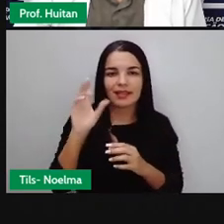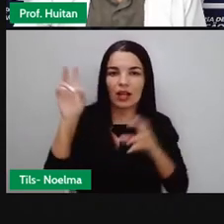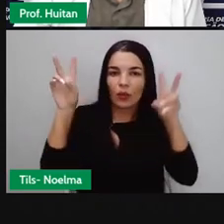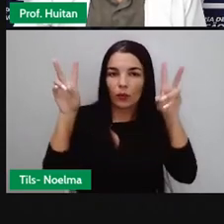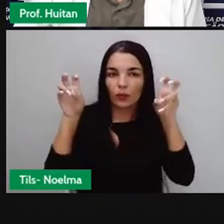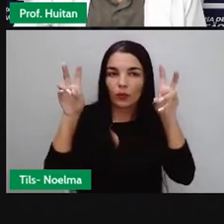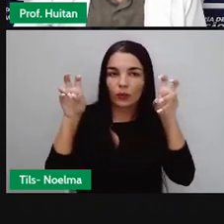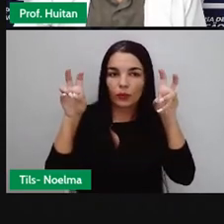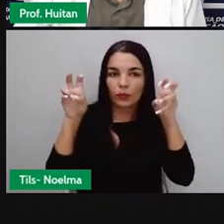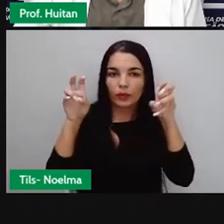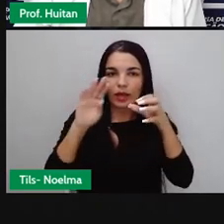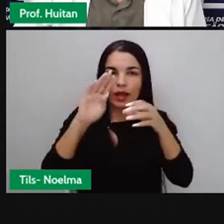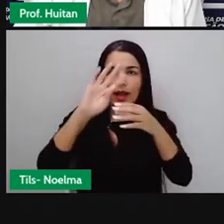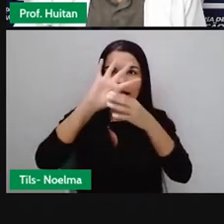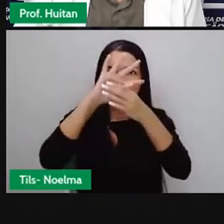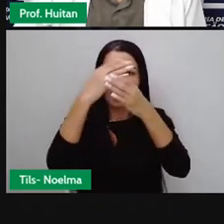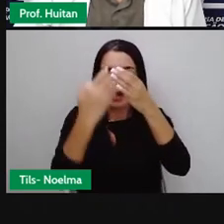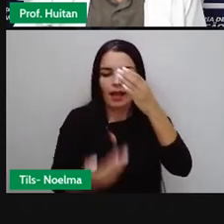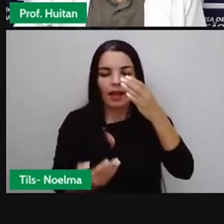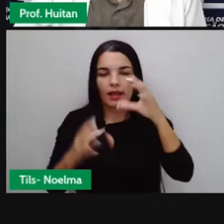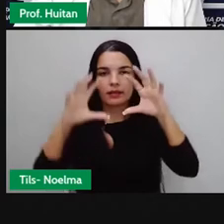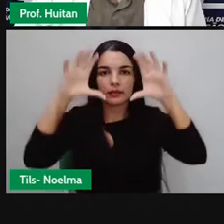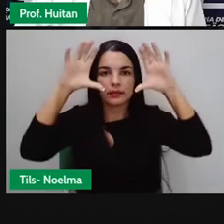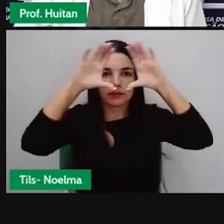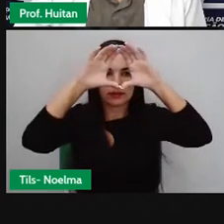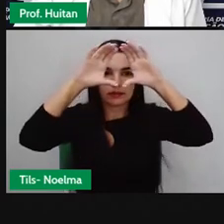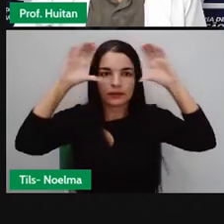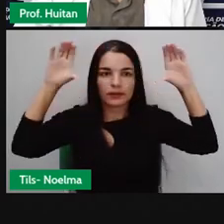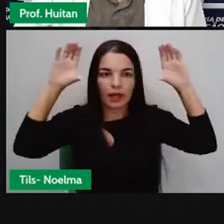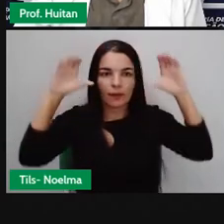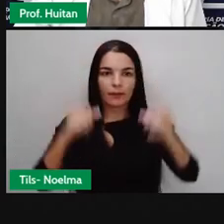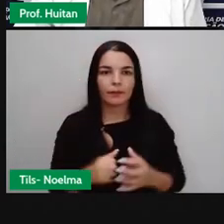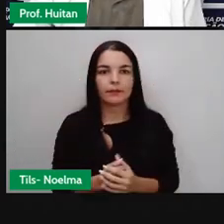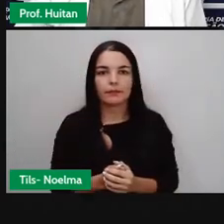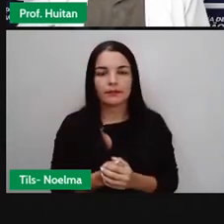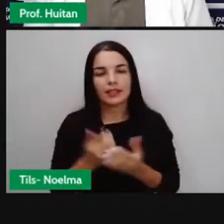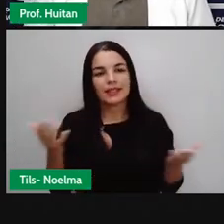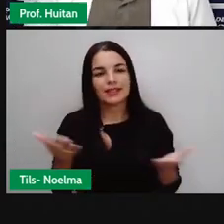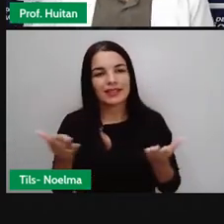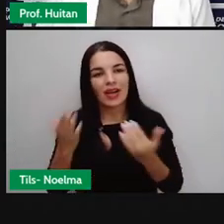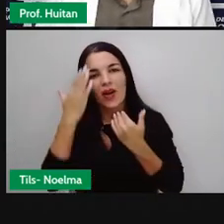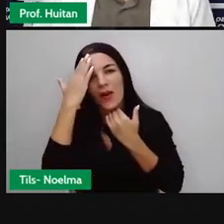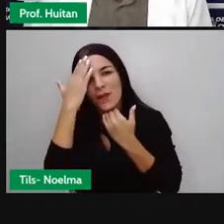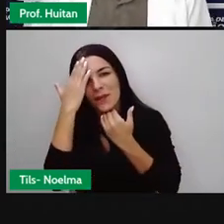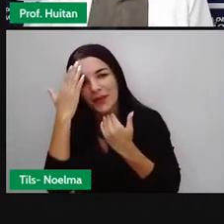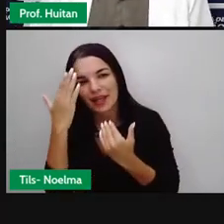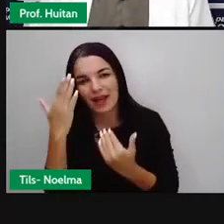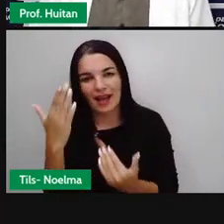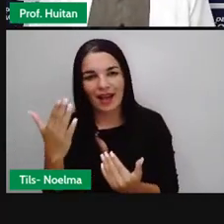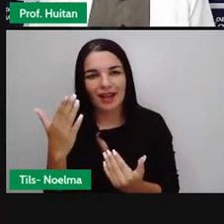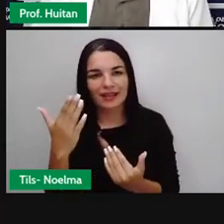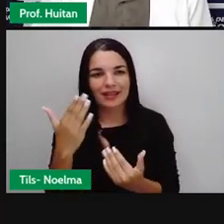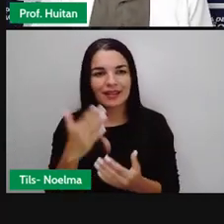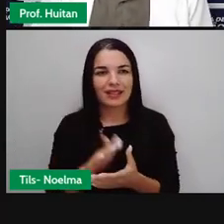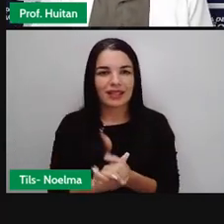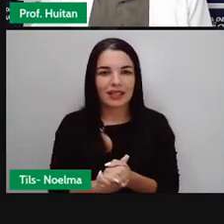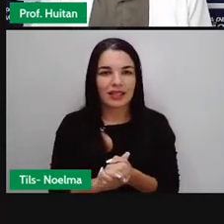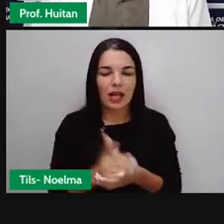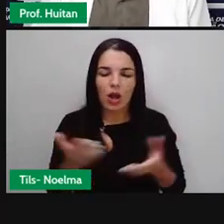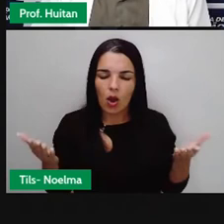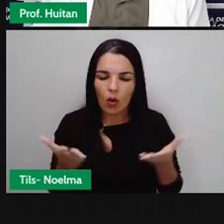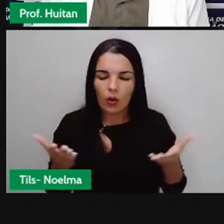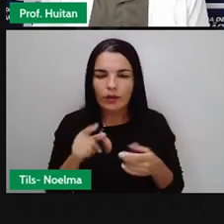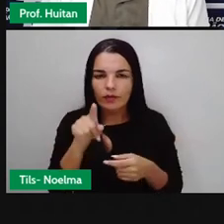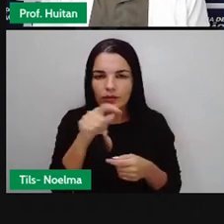livro de Davi Kopenawa. Então, ficamos por aqui, gente. Muito obrigado. Valorizem a